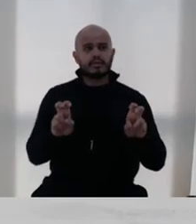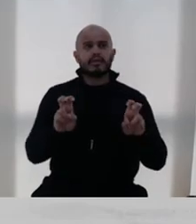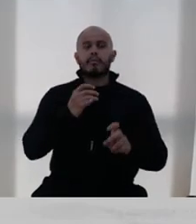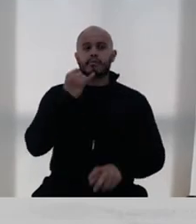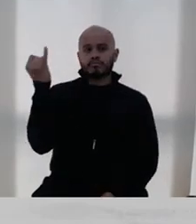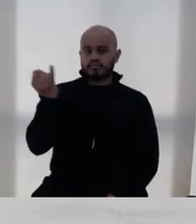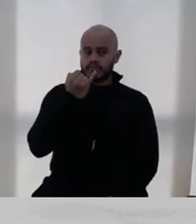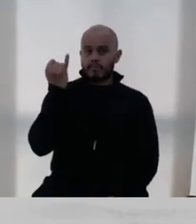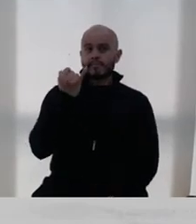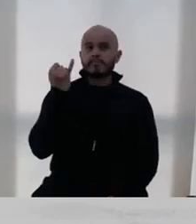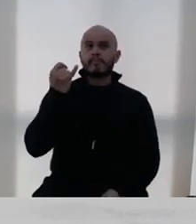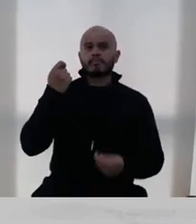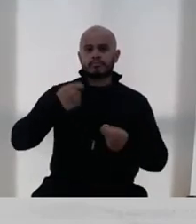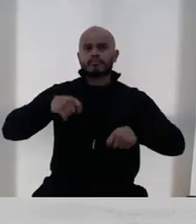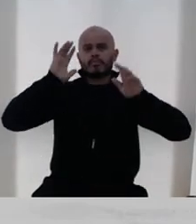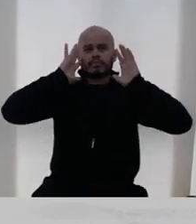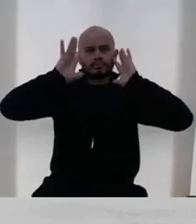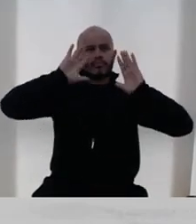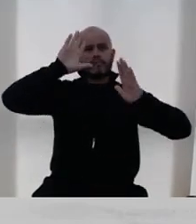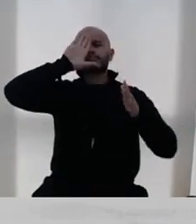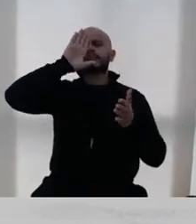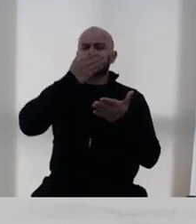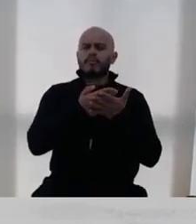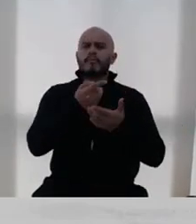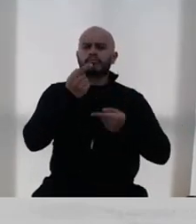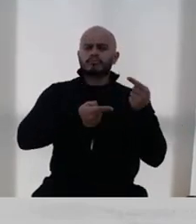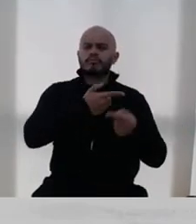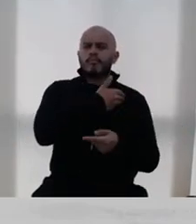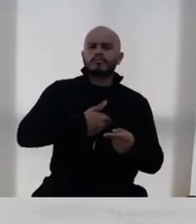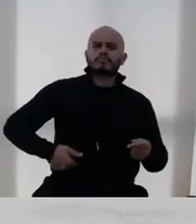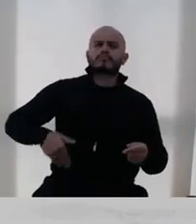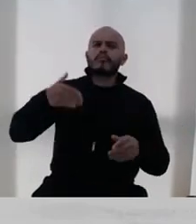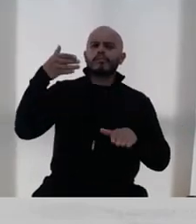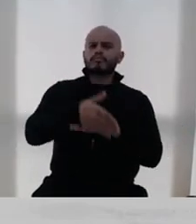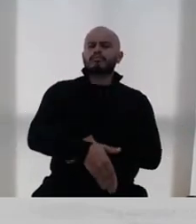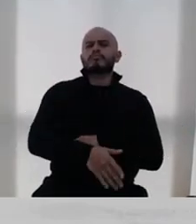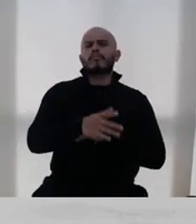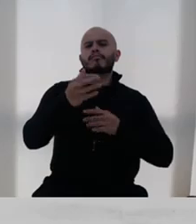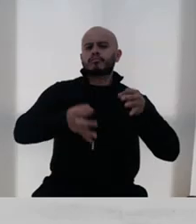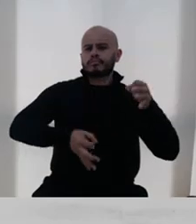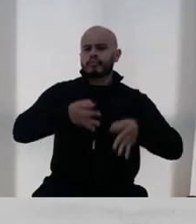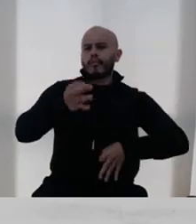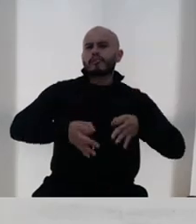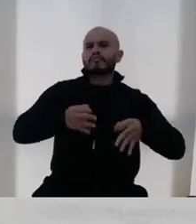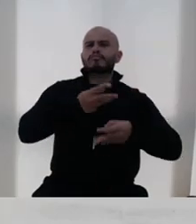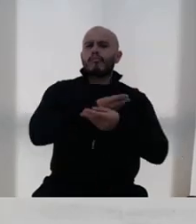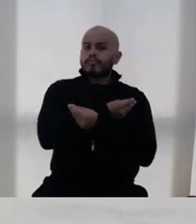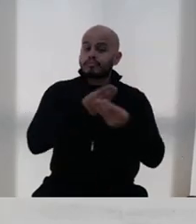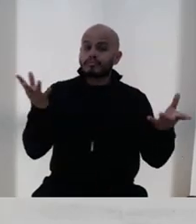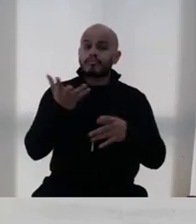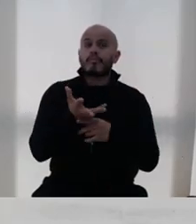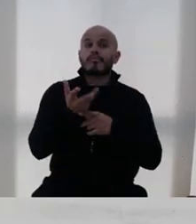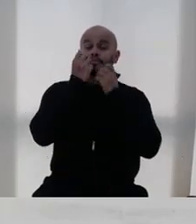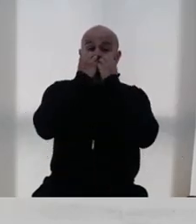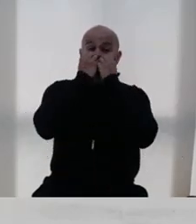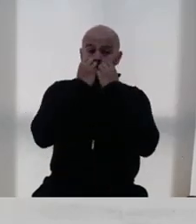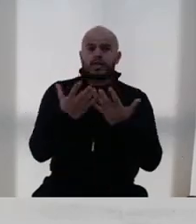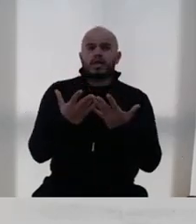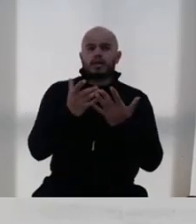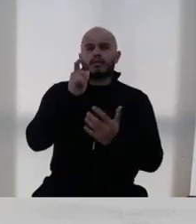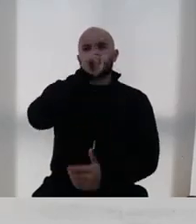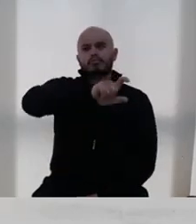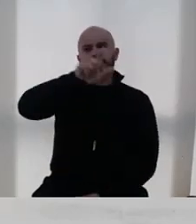contexto de acreditar que a política pública de acesso à justiça deve ser prestada com excelência para o nosso destinatário final, para